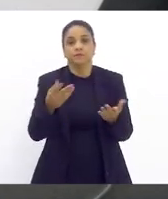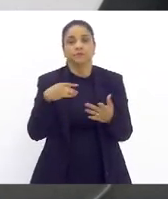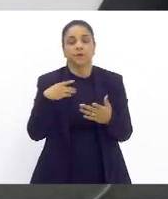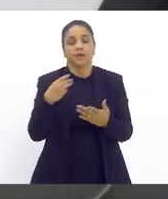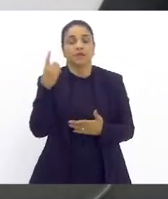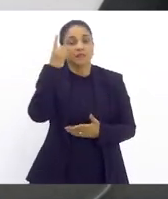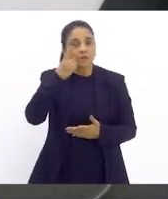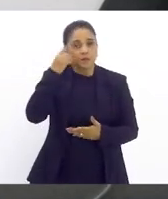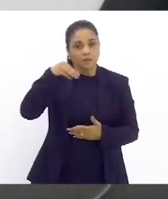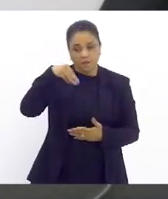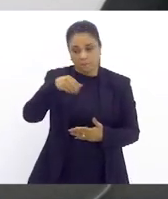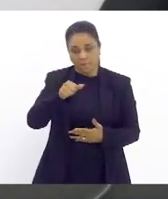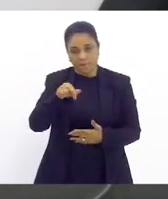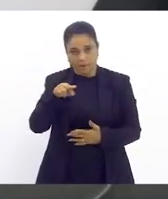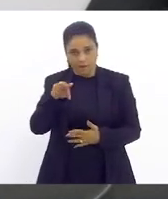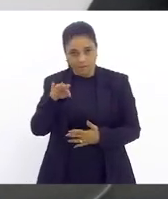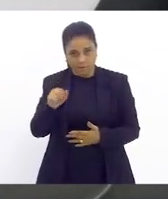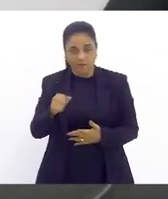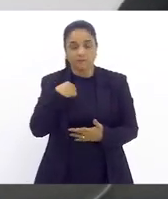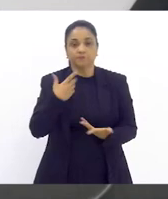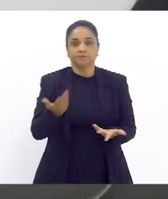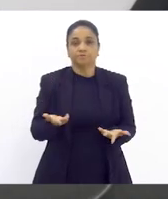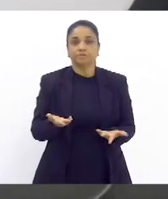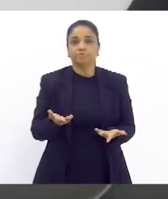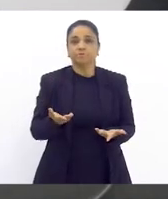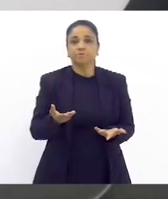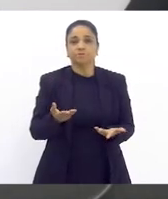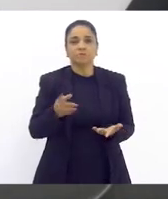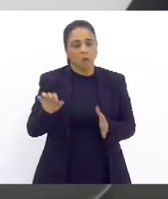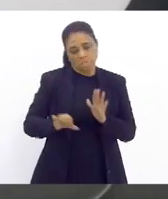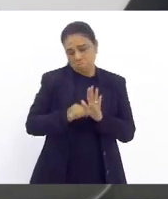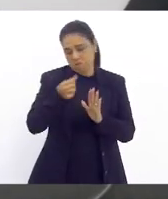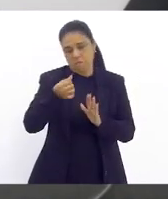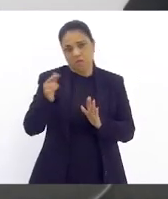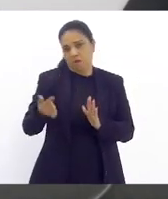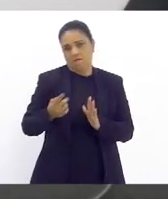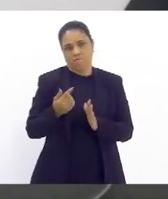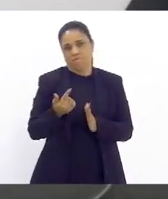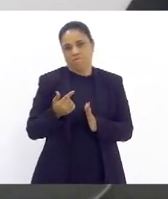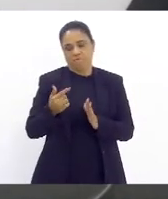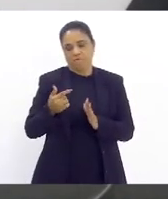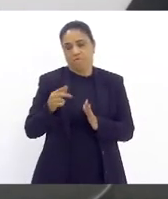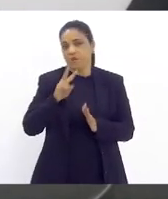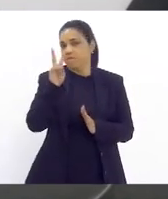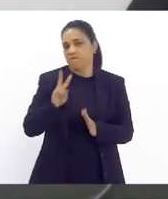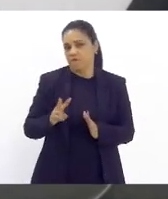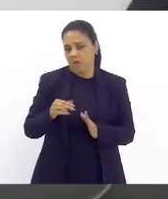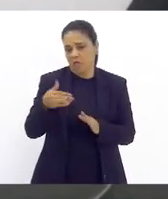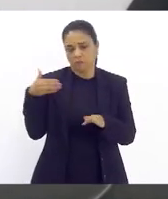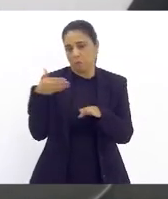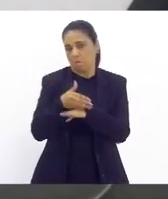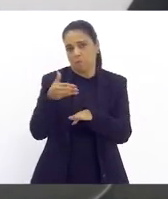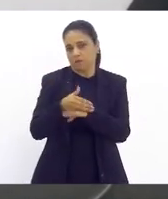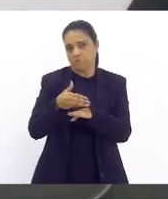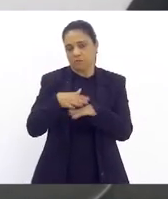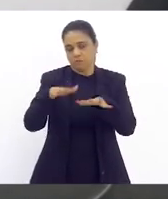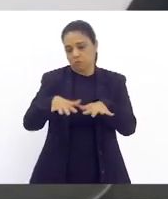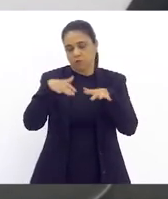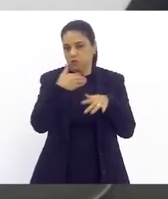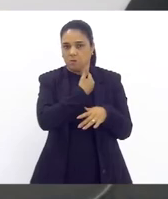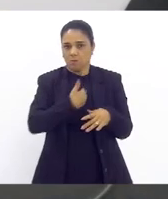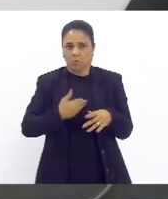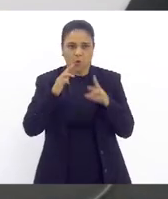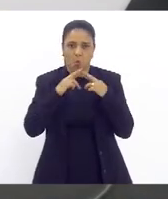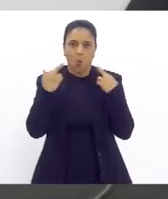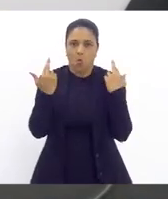deputada Marta né que assim não é a primeira vez que eu participo de uma de uma de uma audiência pública ou de